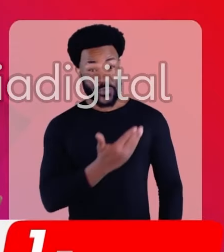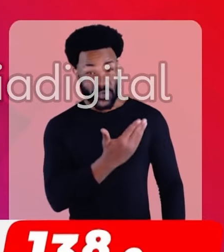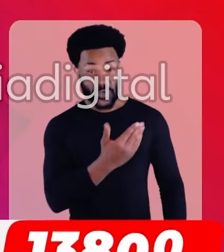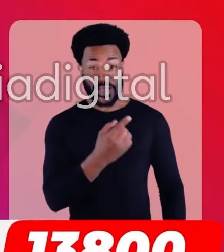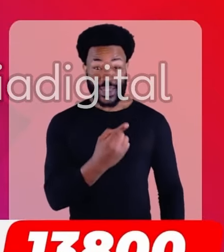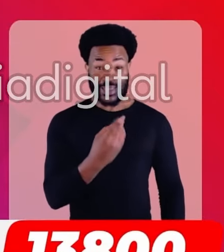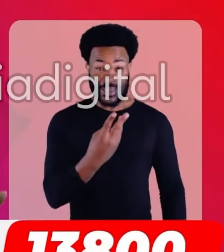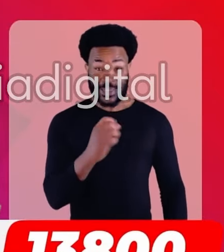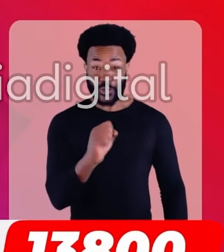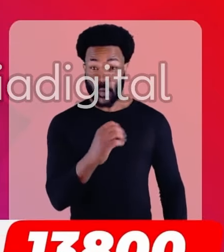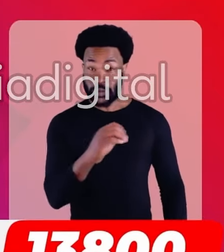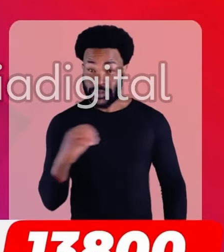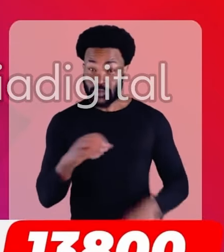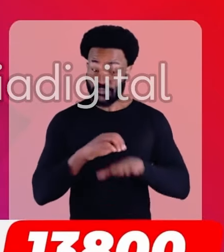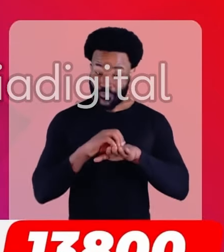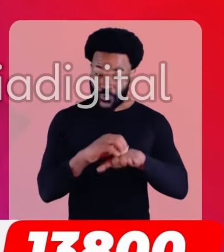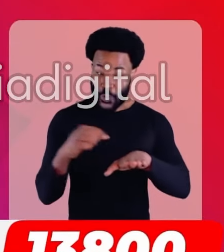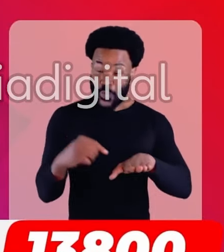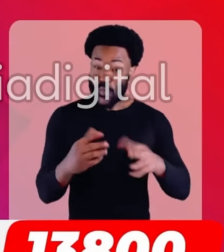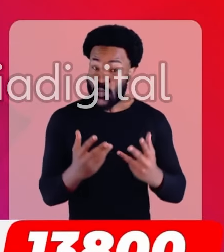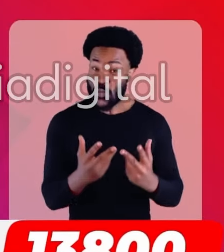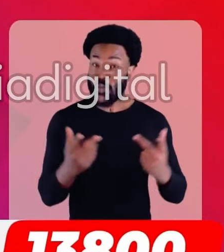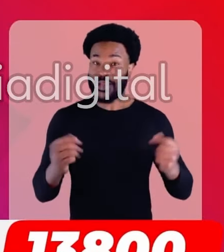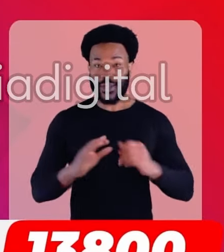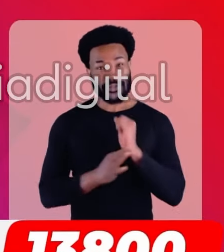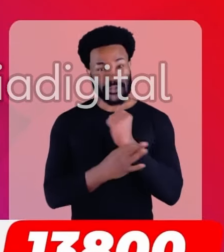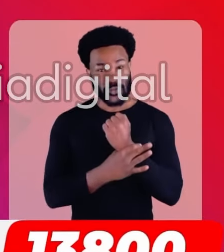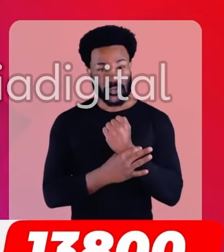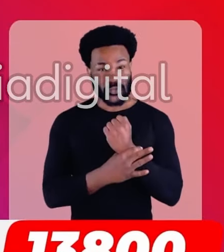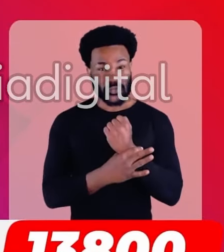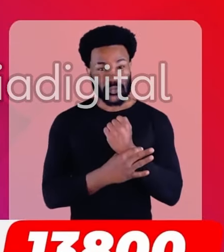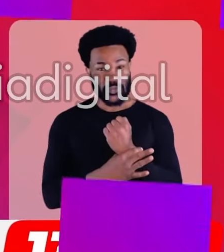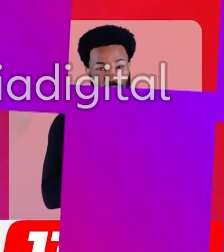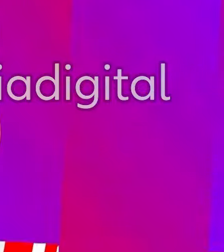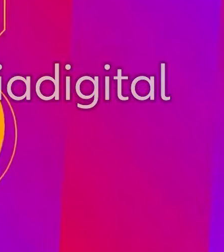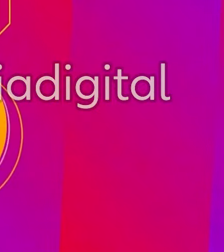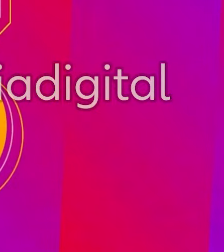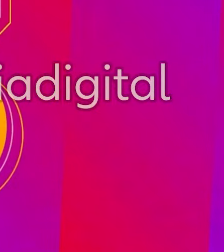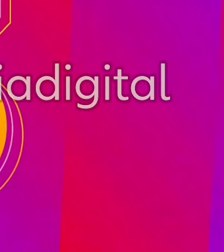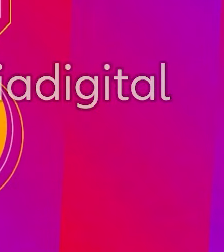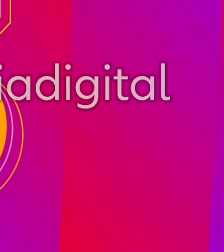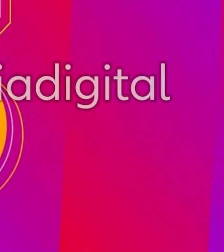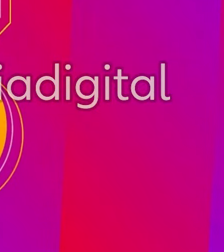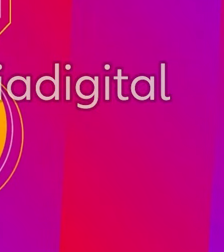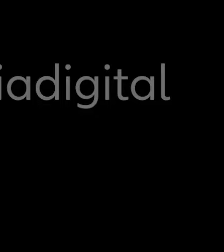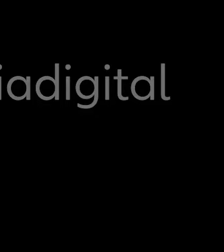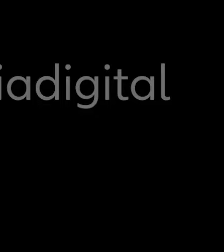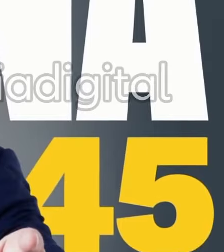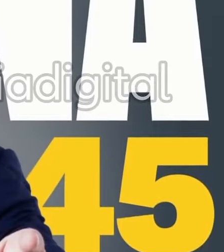Senival Moura, 13800. Por um transporte público de qualidade e seguro. Aperte o 13!